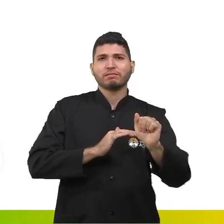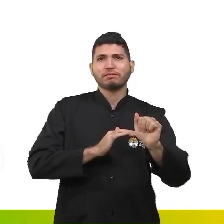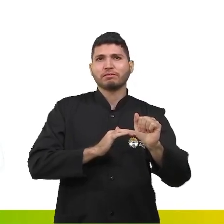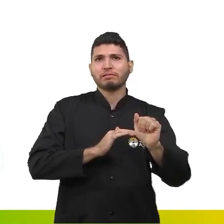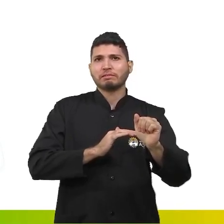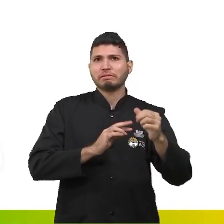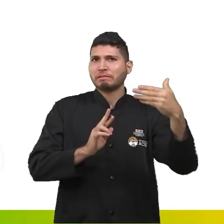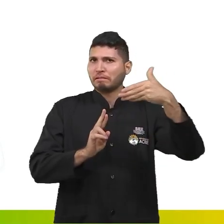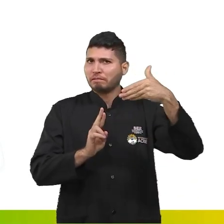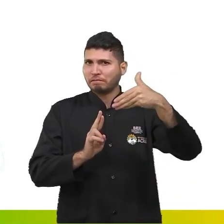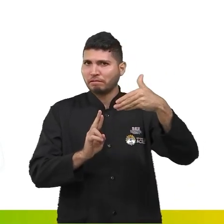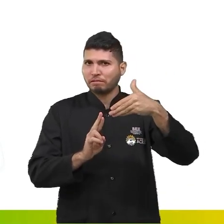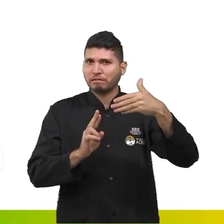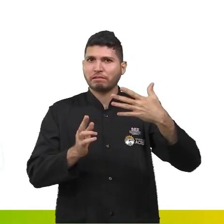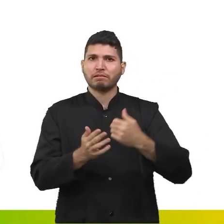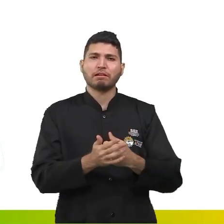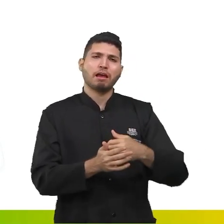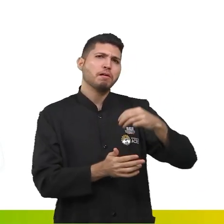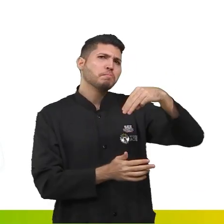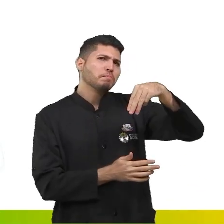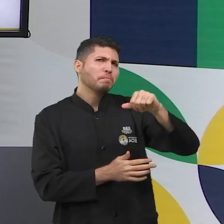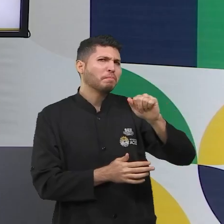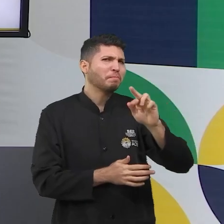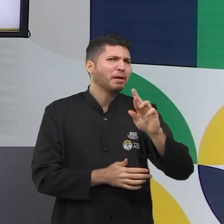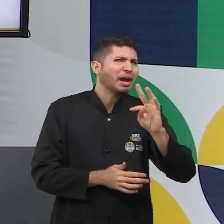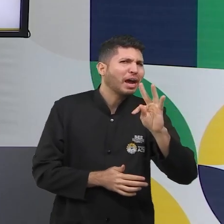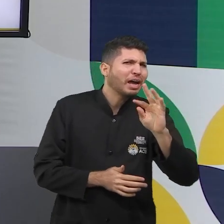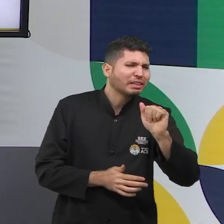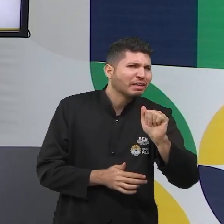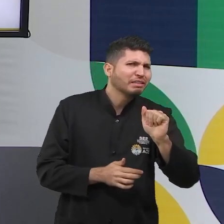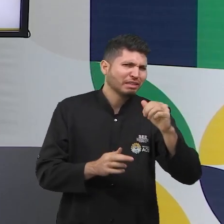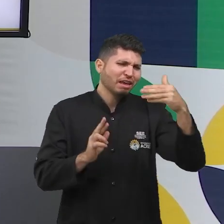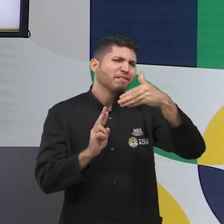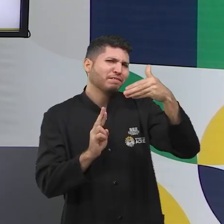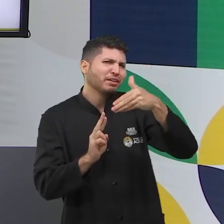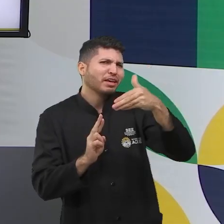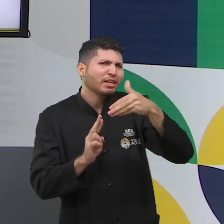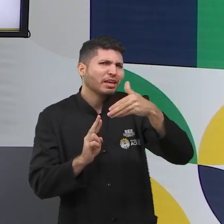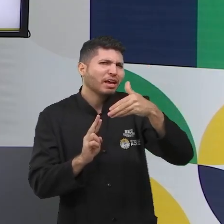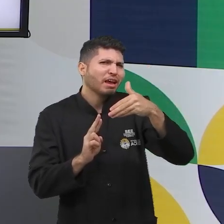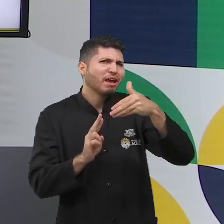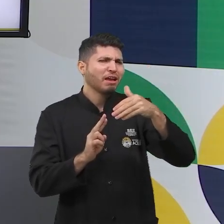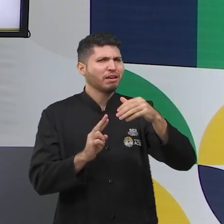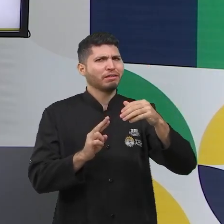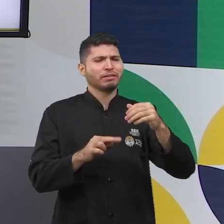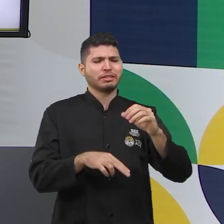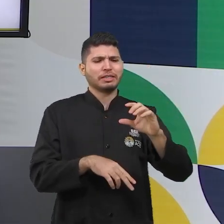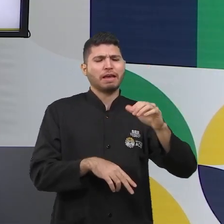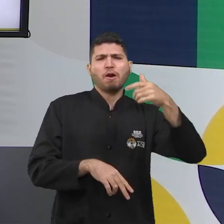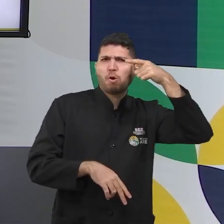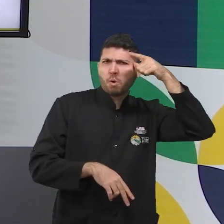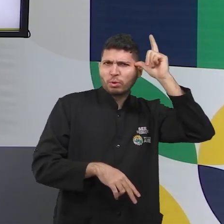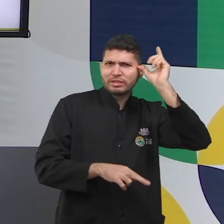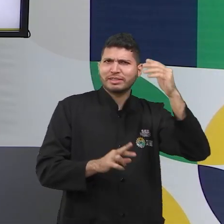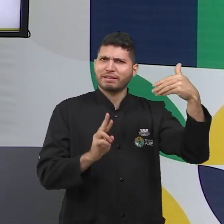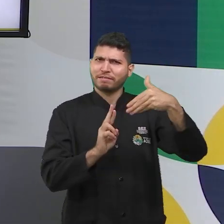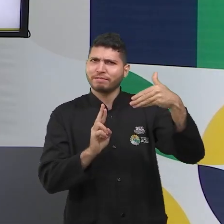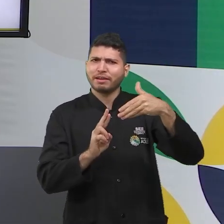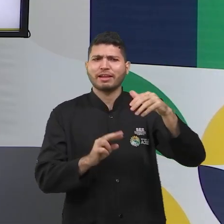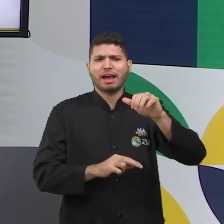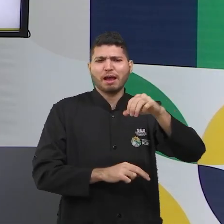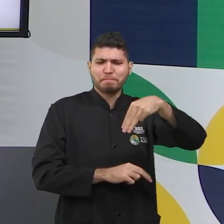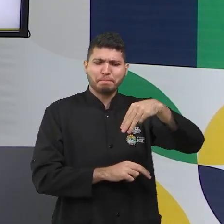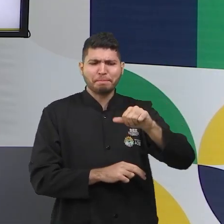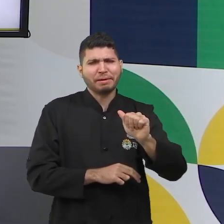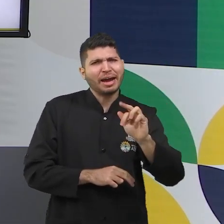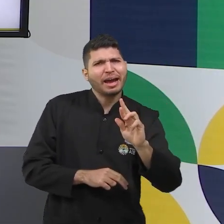se refere a Marta? Não, né, pessoal? Ontem se refere a dia, não se refere a Marta. Marta ontem. Já pensou um